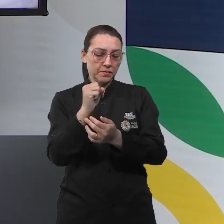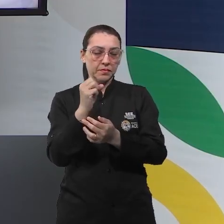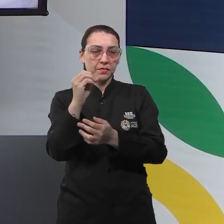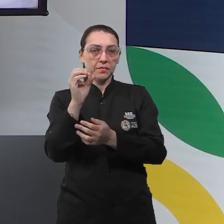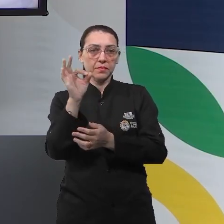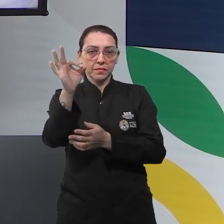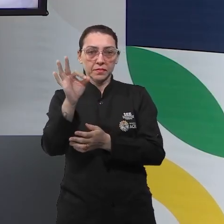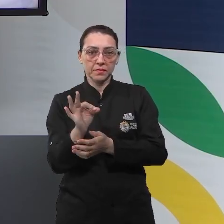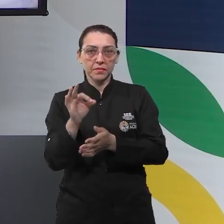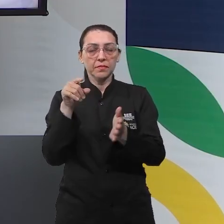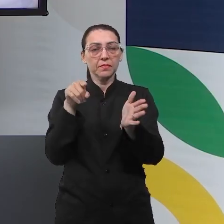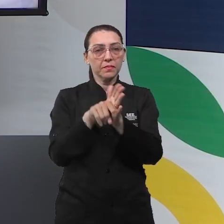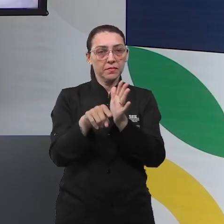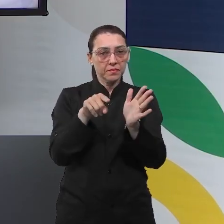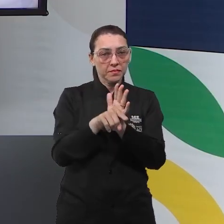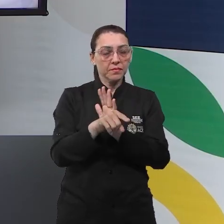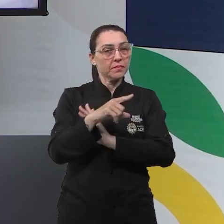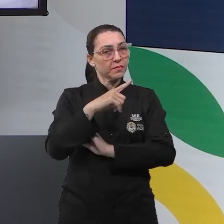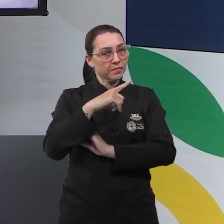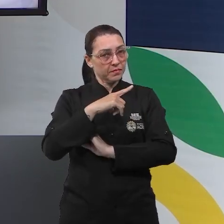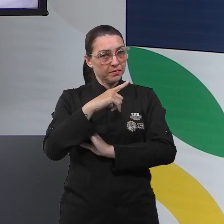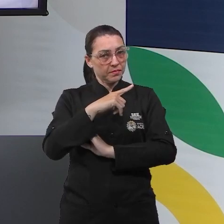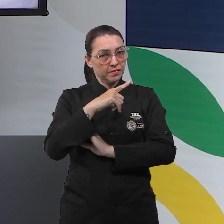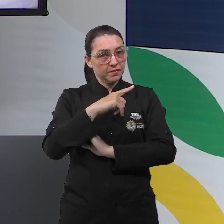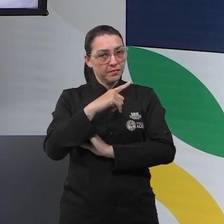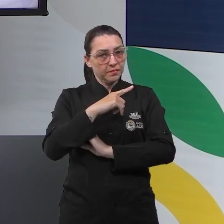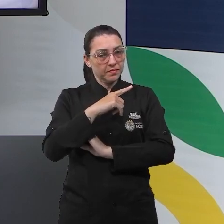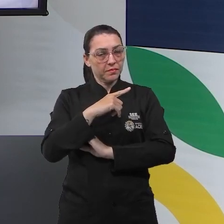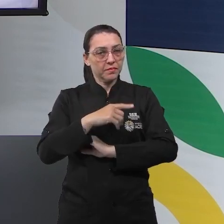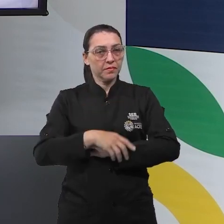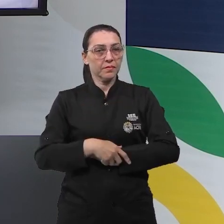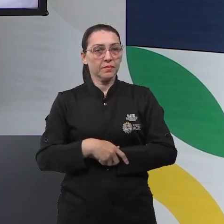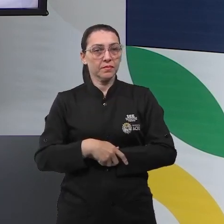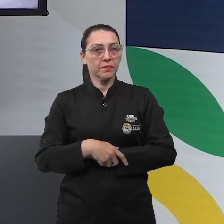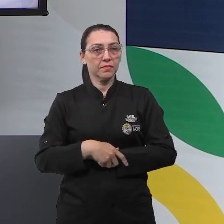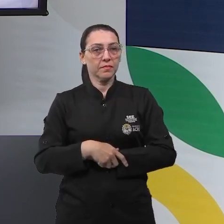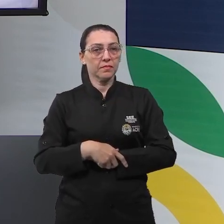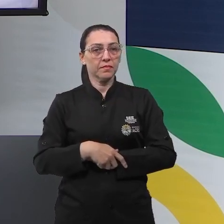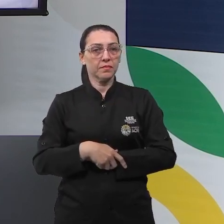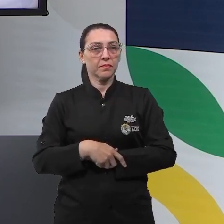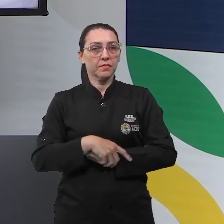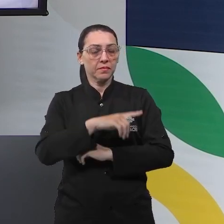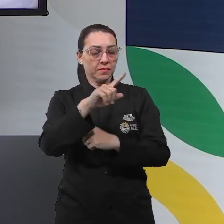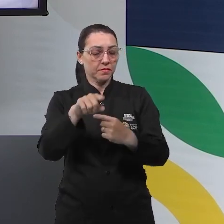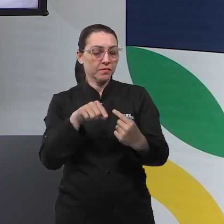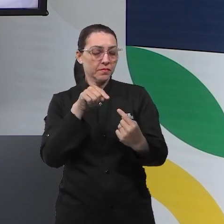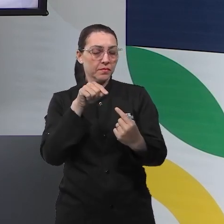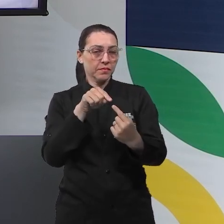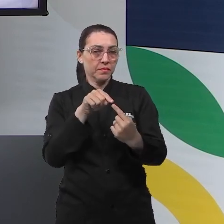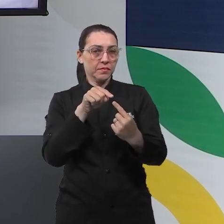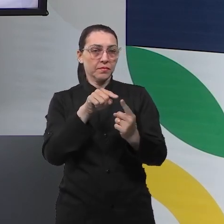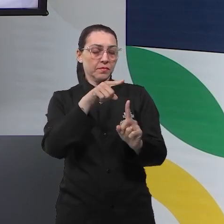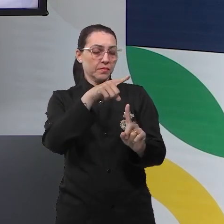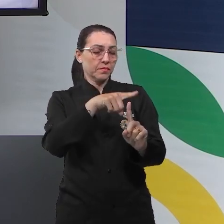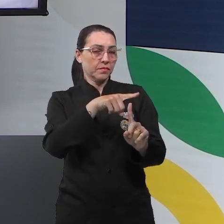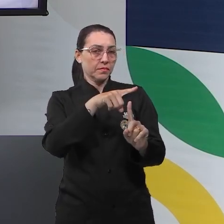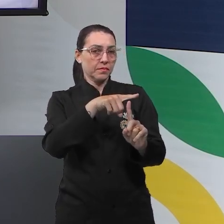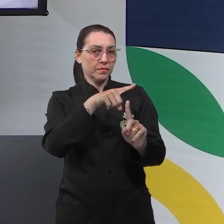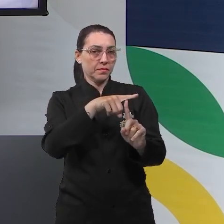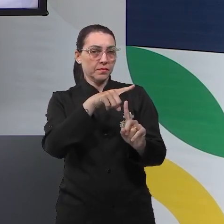80% das questões, elas trazem aí a finalidade das tipologias